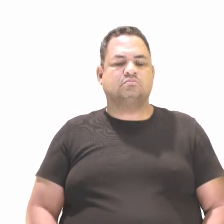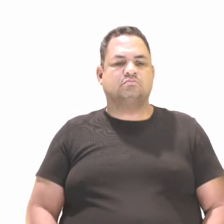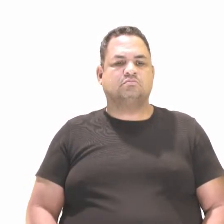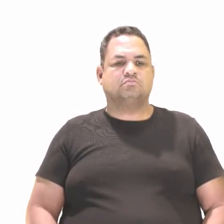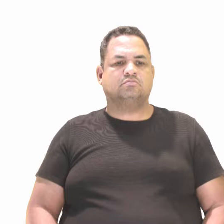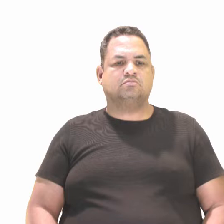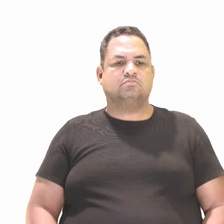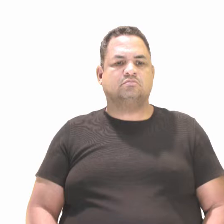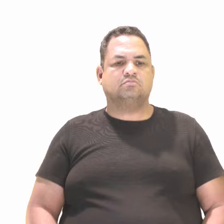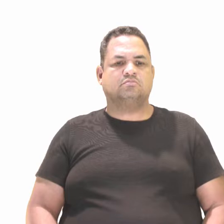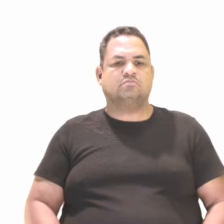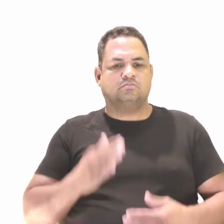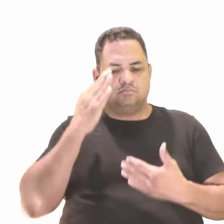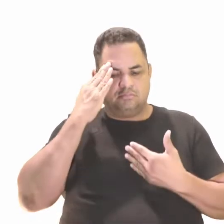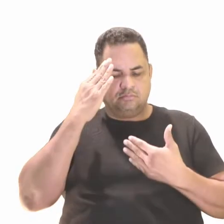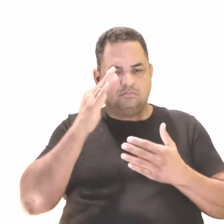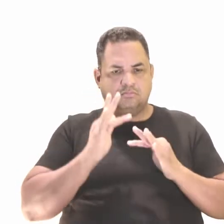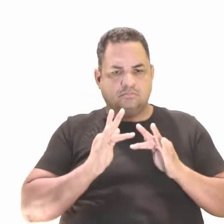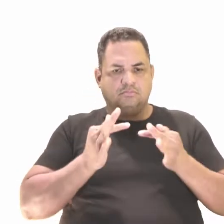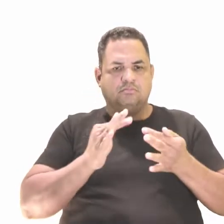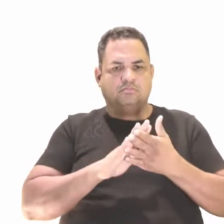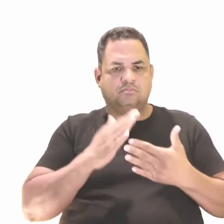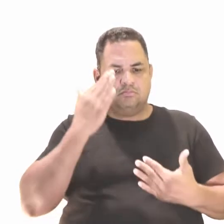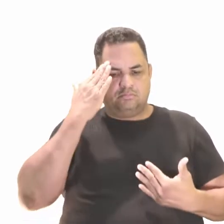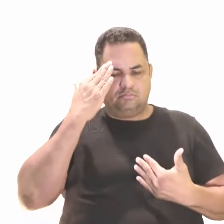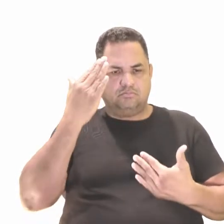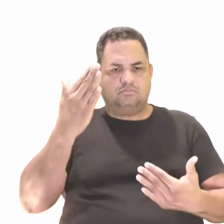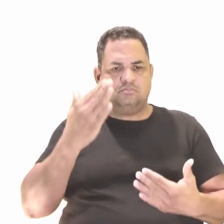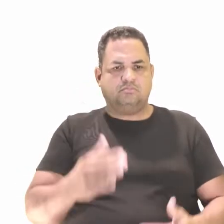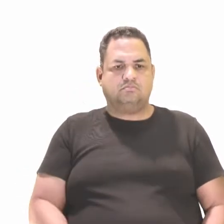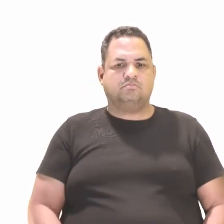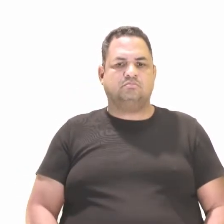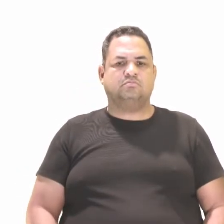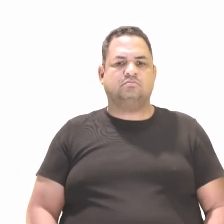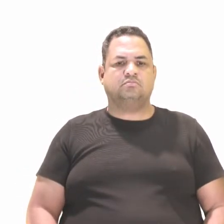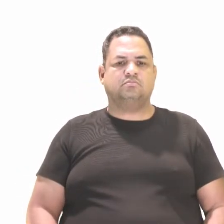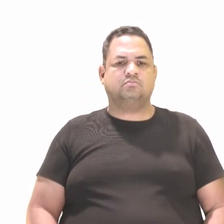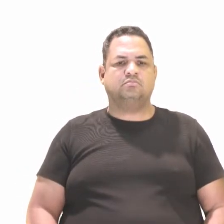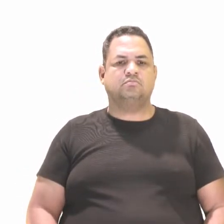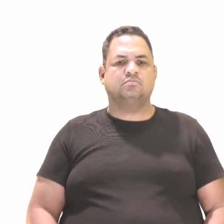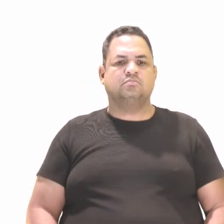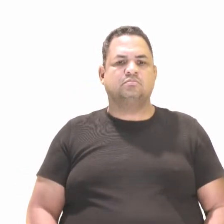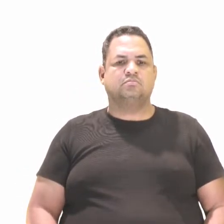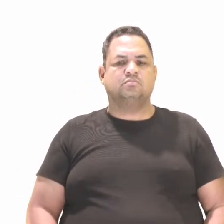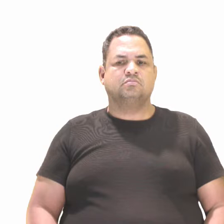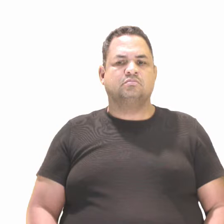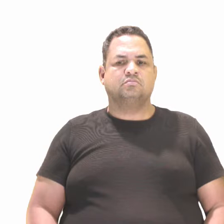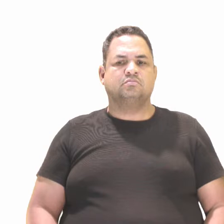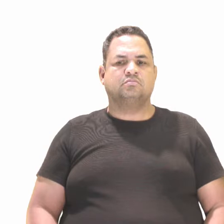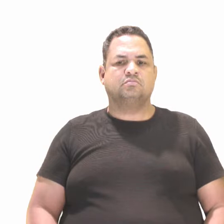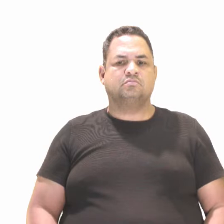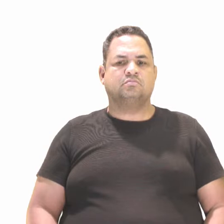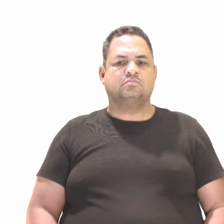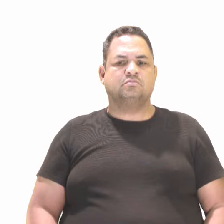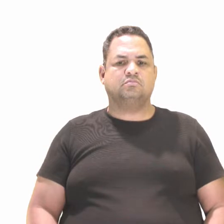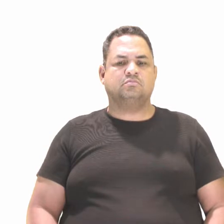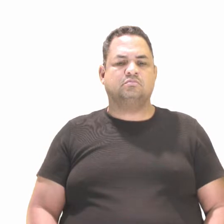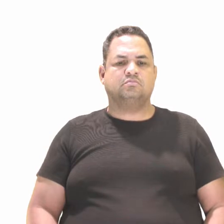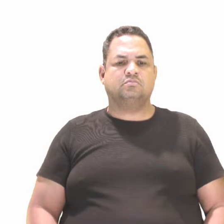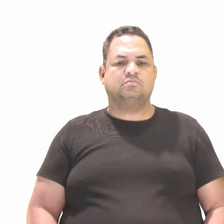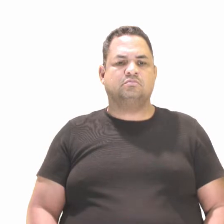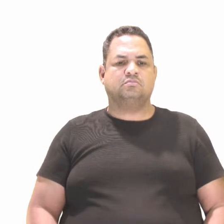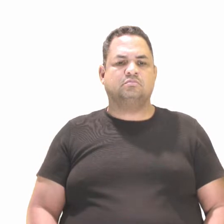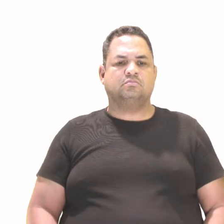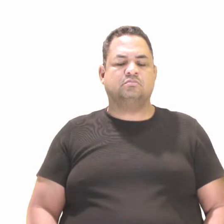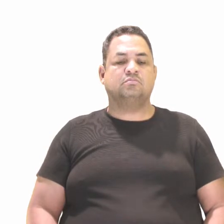thanks. Ele ainda agradece no final, um obrigado aí, que no caso é Paul, então vai ser obrigado. I'd